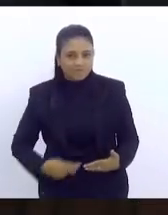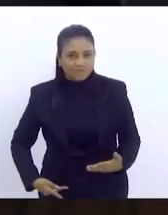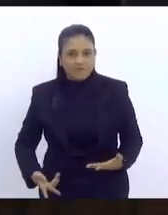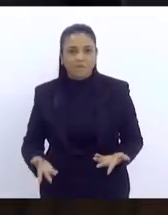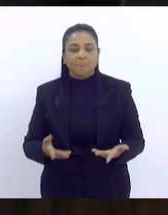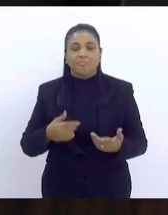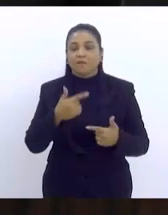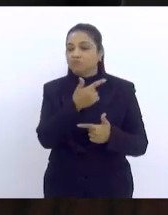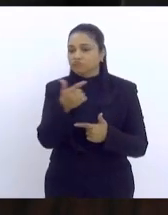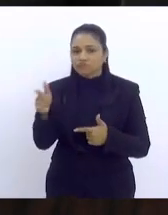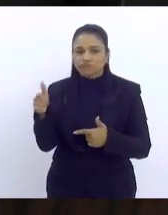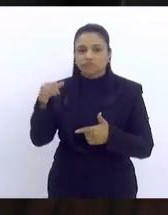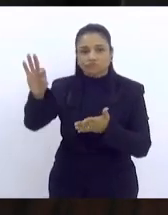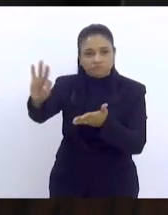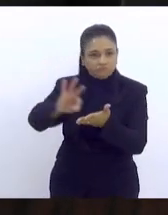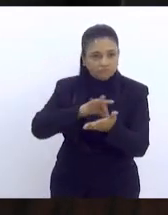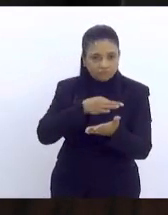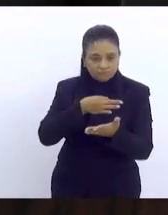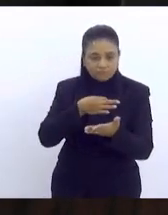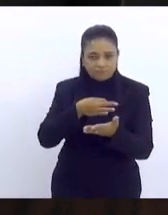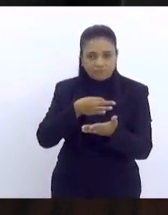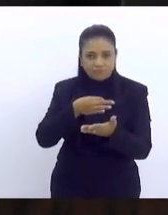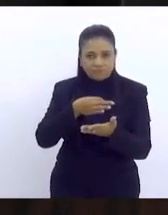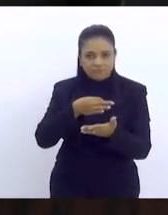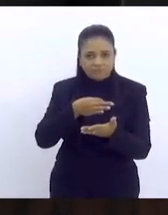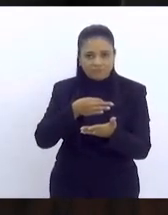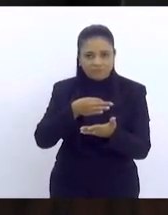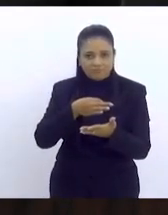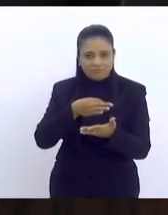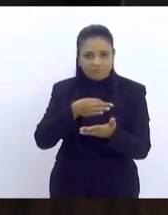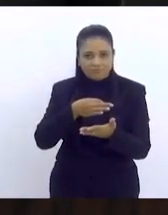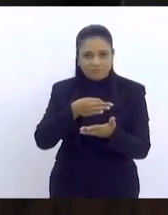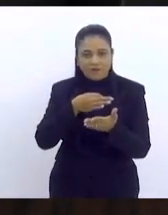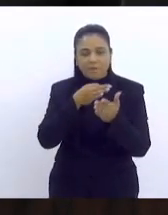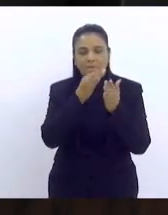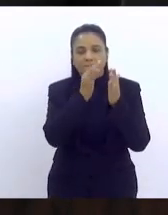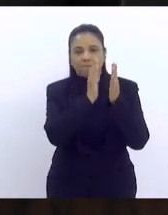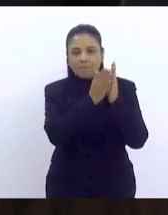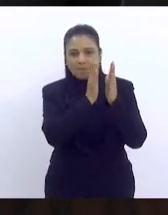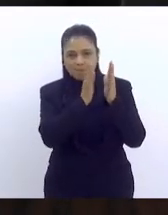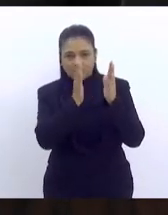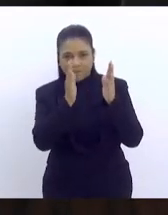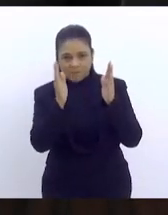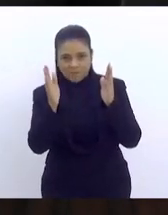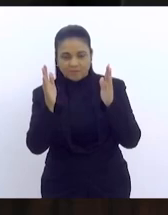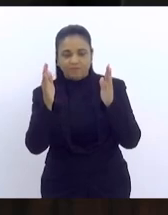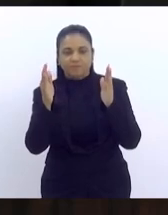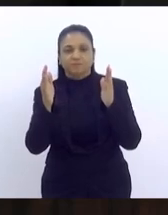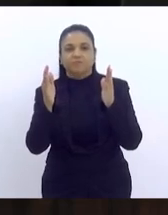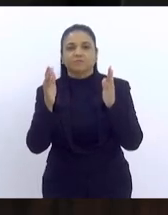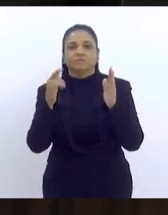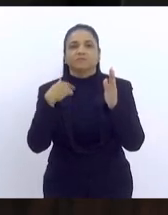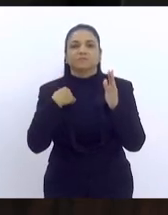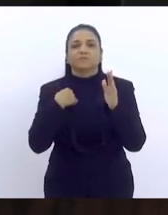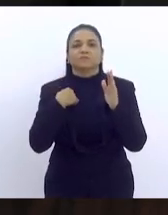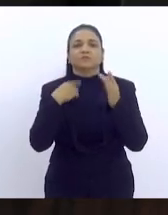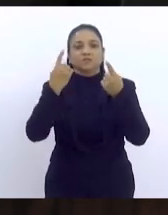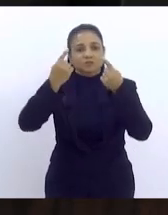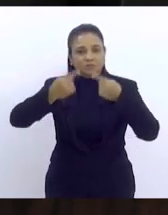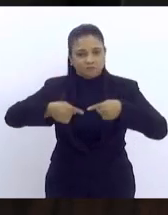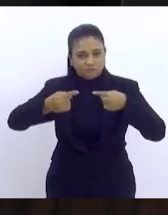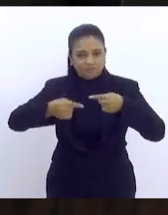não havendo mais oradores escrito só terminar de cantar o projeto é encerrada